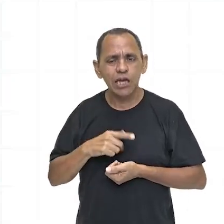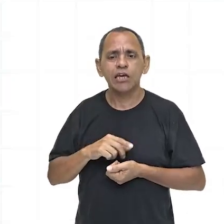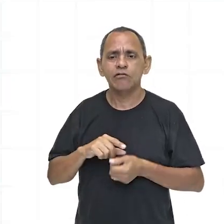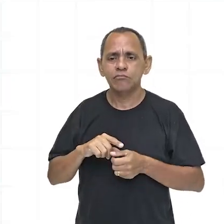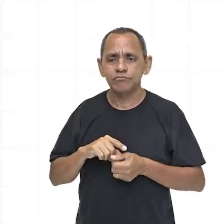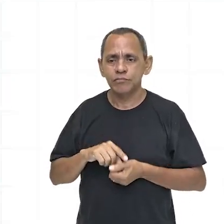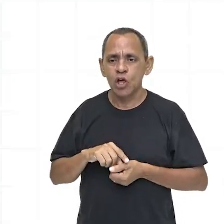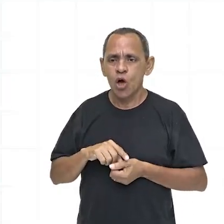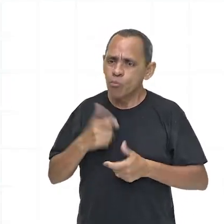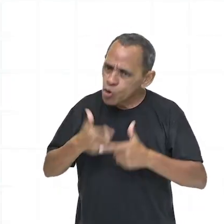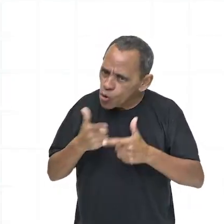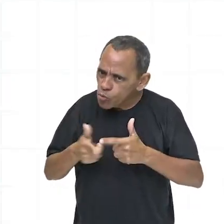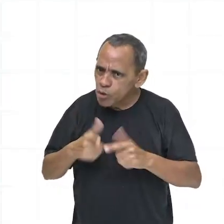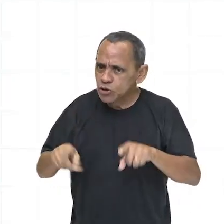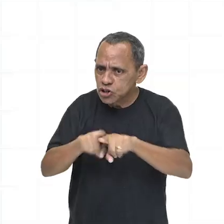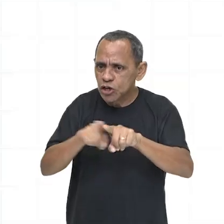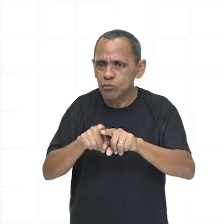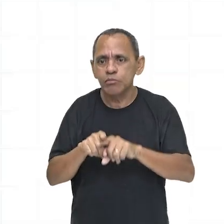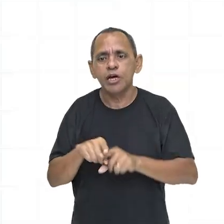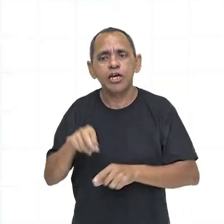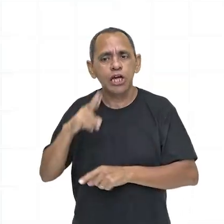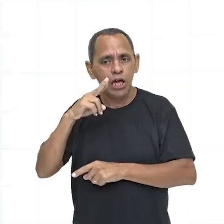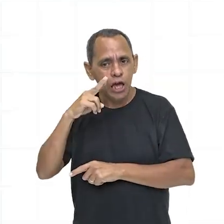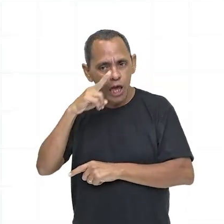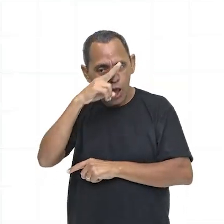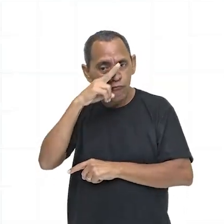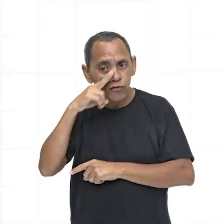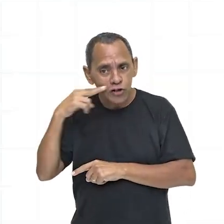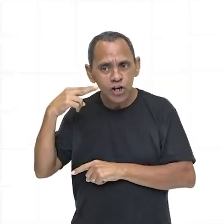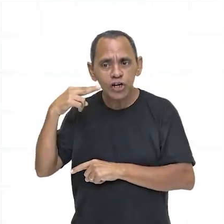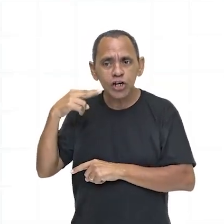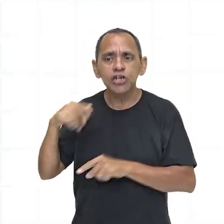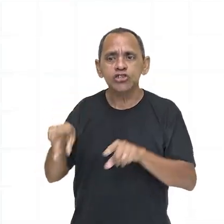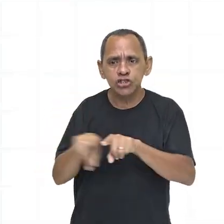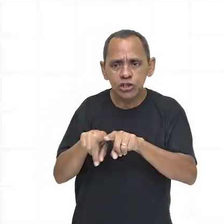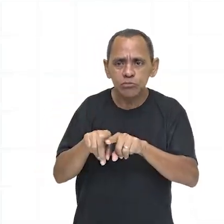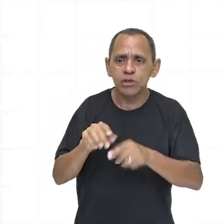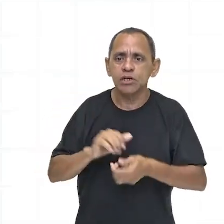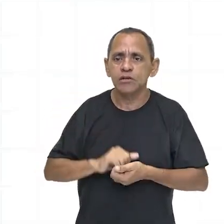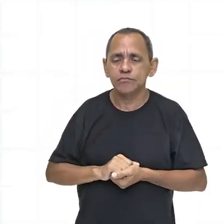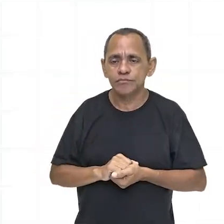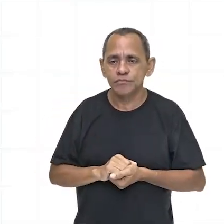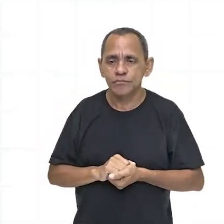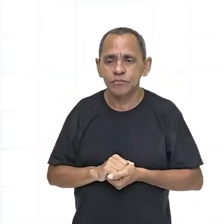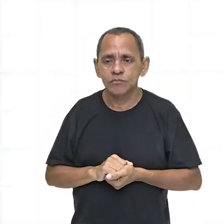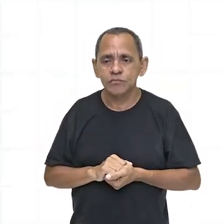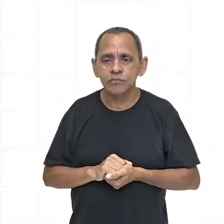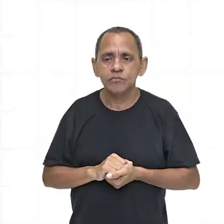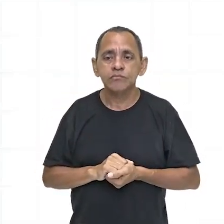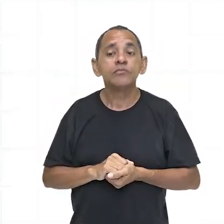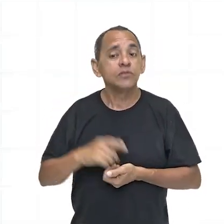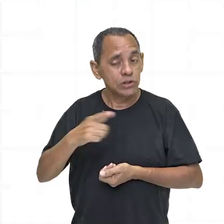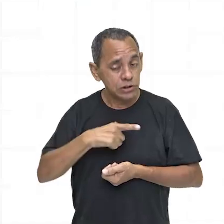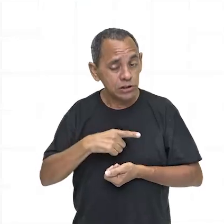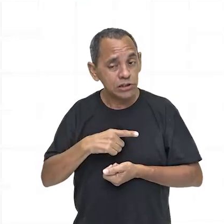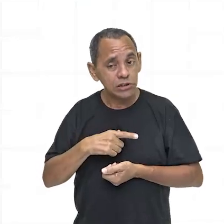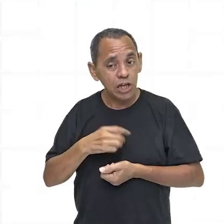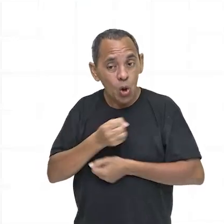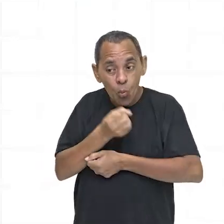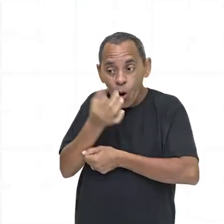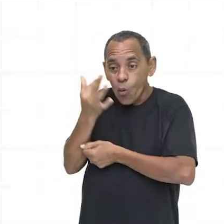mais ainda. Então, esses alimentos eles contêm uma quantidade de açúcar muito grande, que eles são